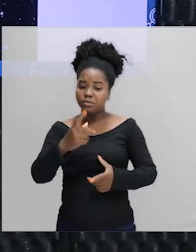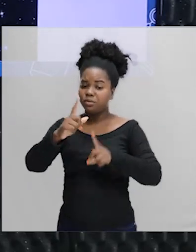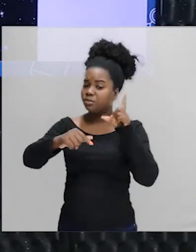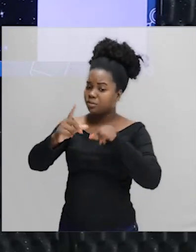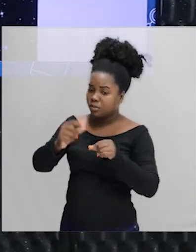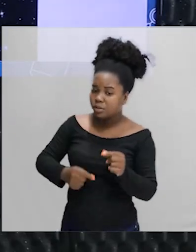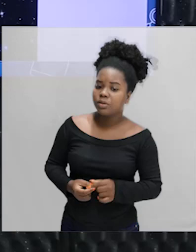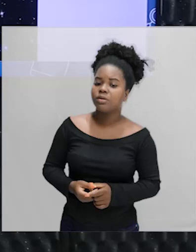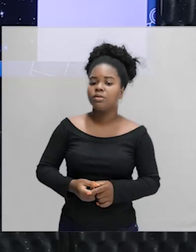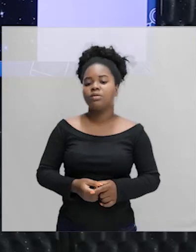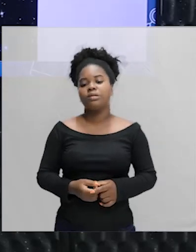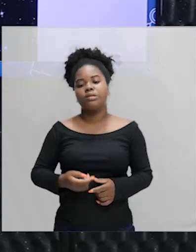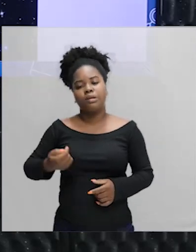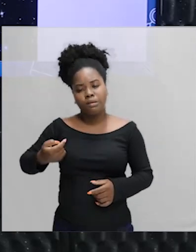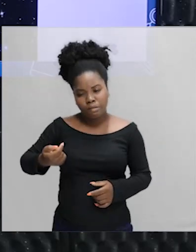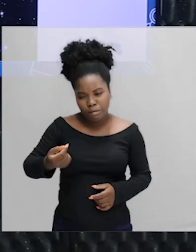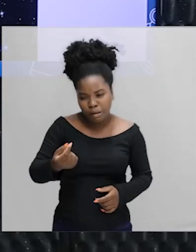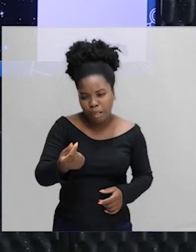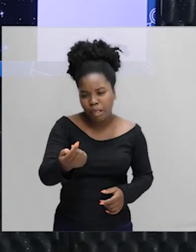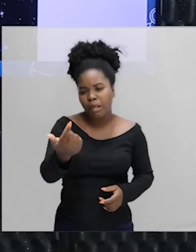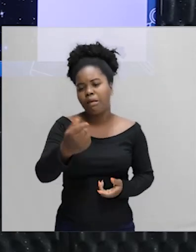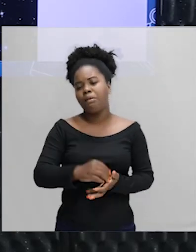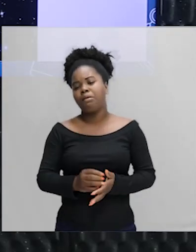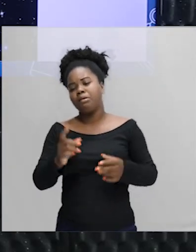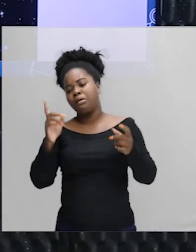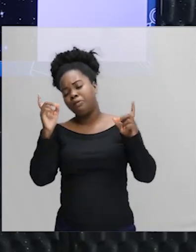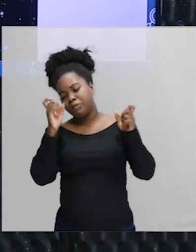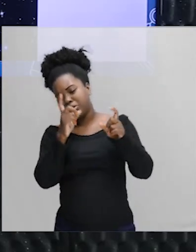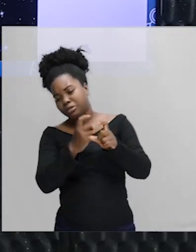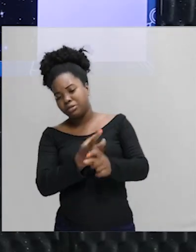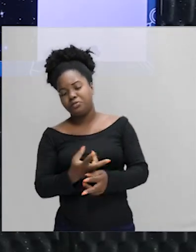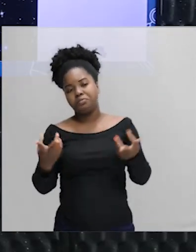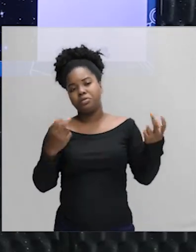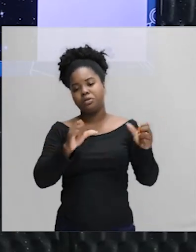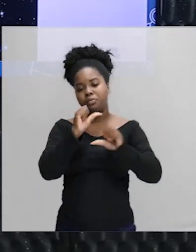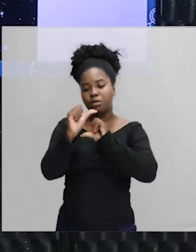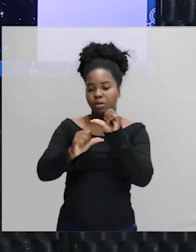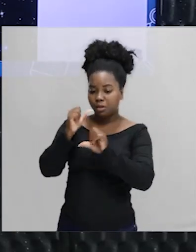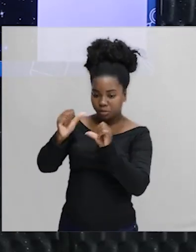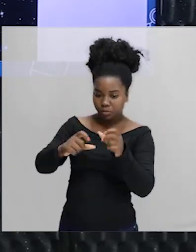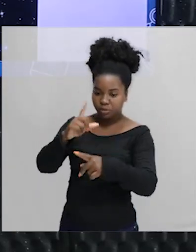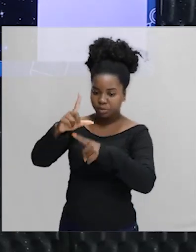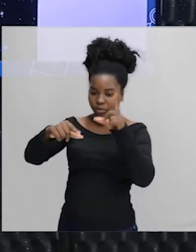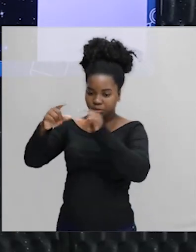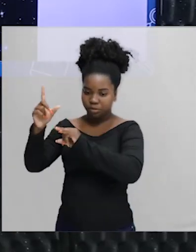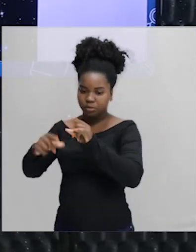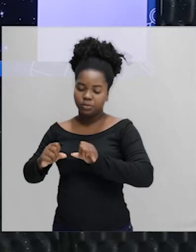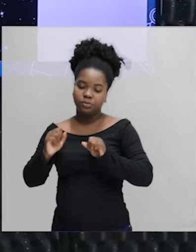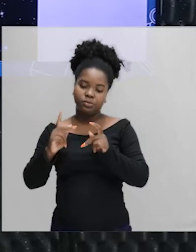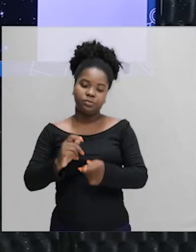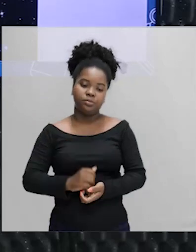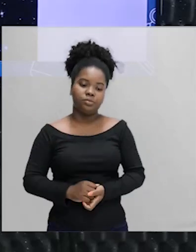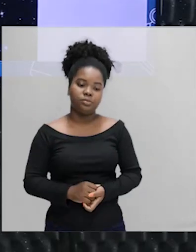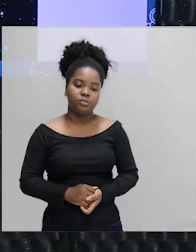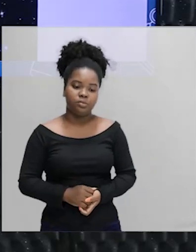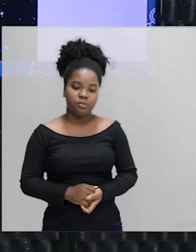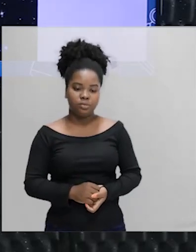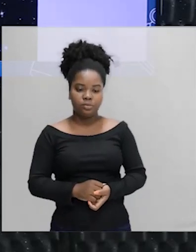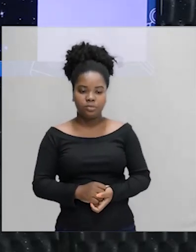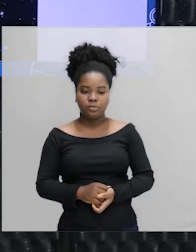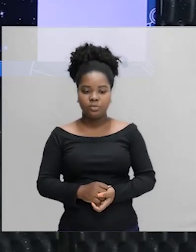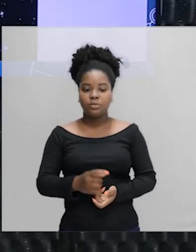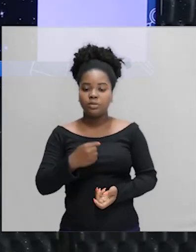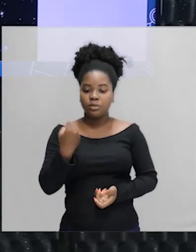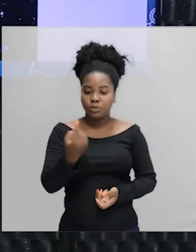de passagem, fica difícil ver as mudanças que ocorrem nelas, tá ok? Então,